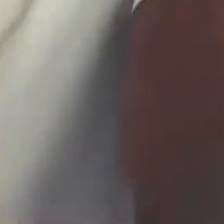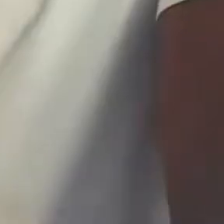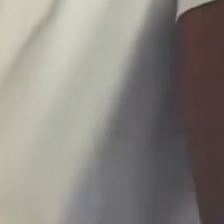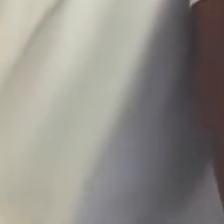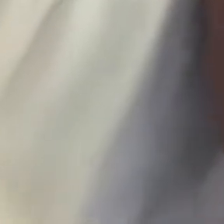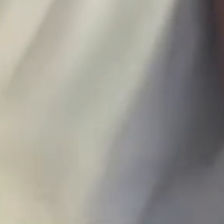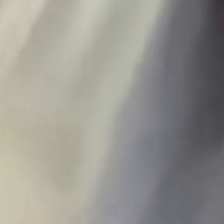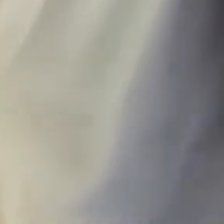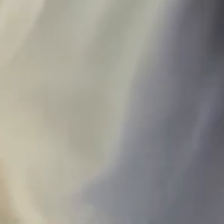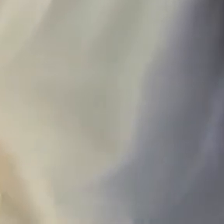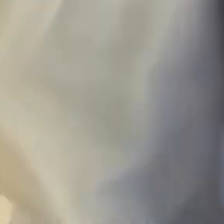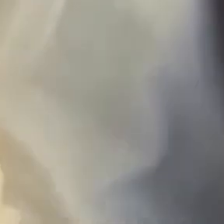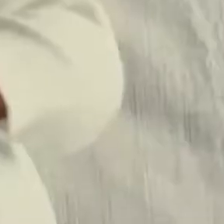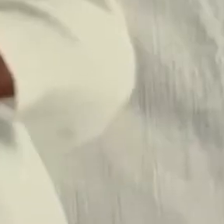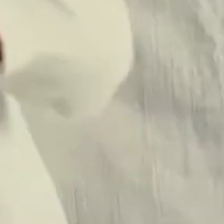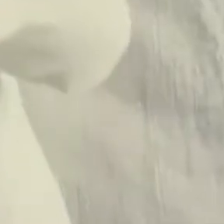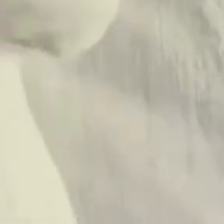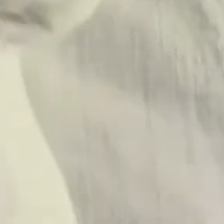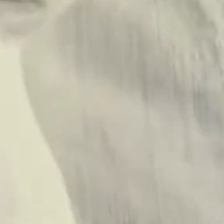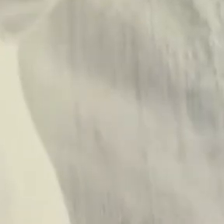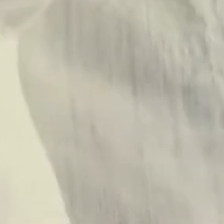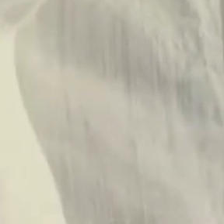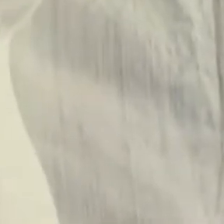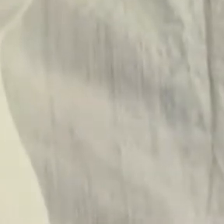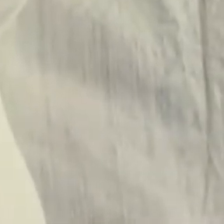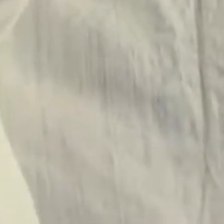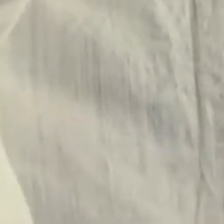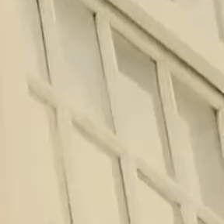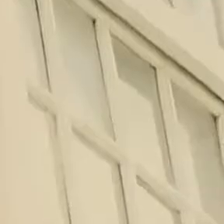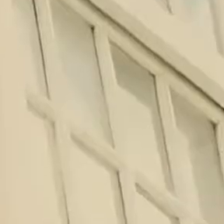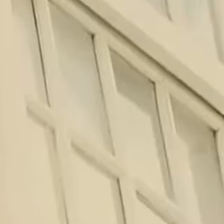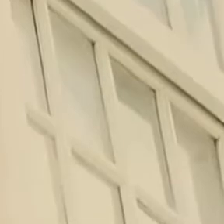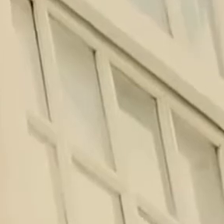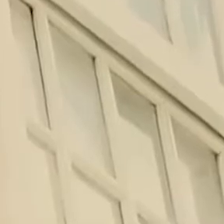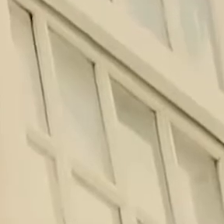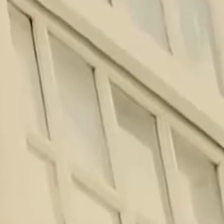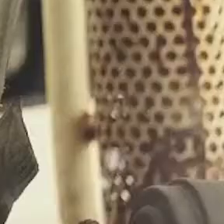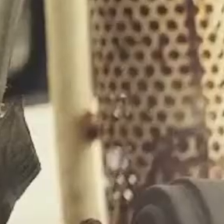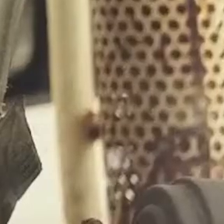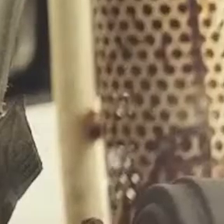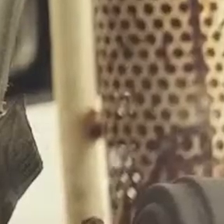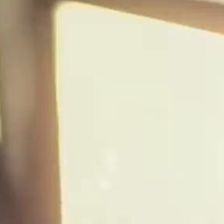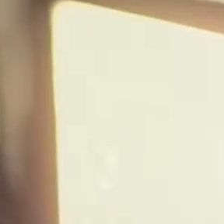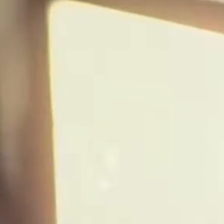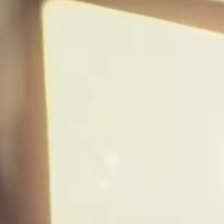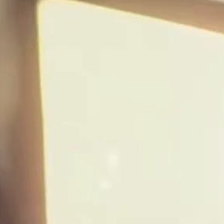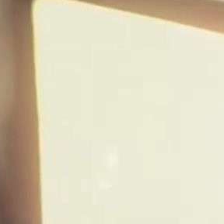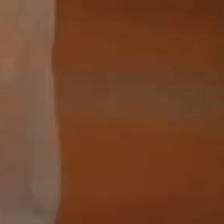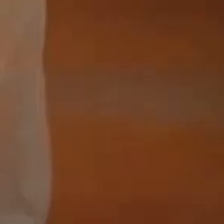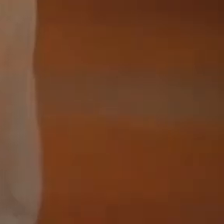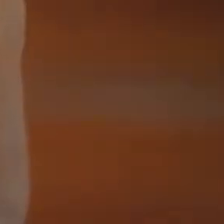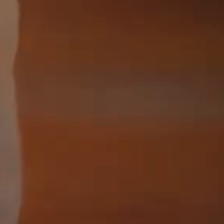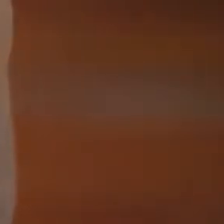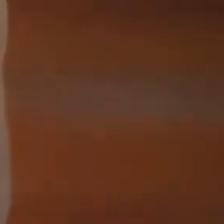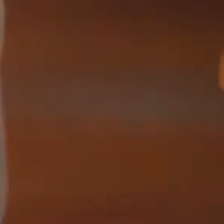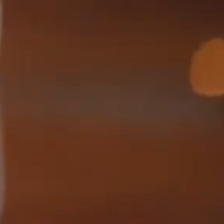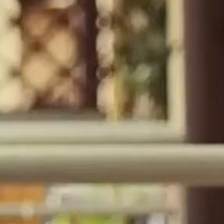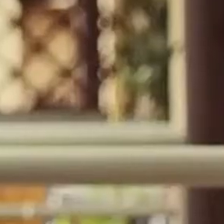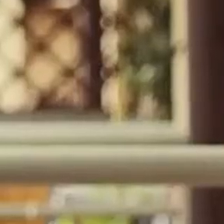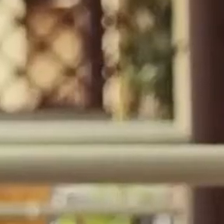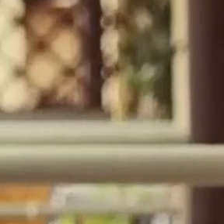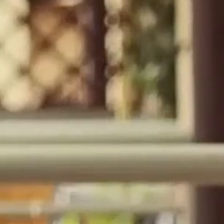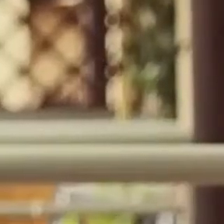o agora diga que ama pergunte-se tá tudo bem pode com carinho que mantém a cidade de segurança